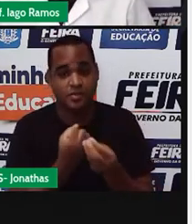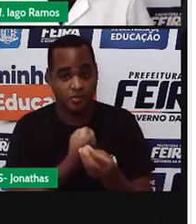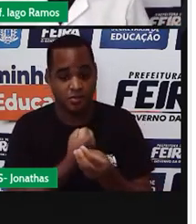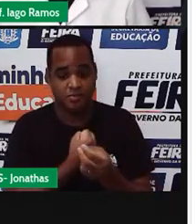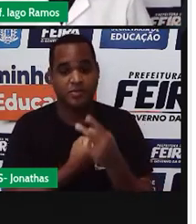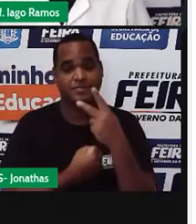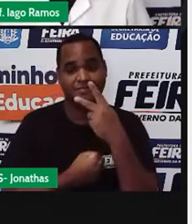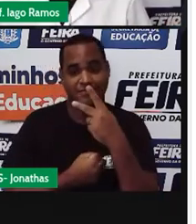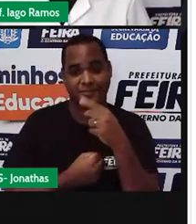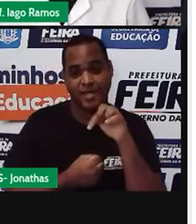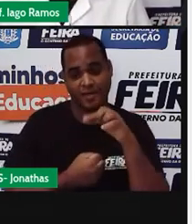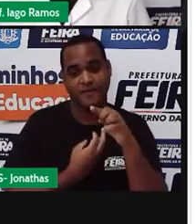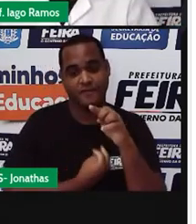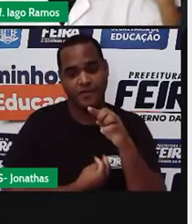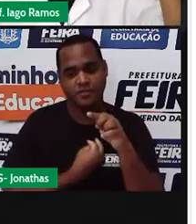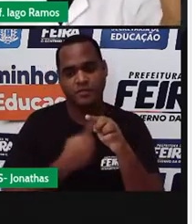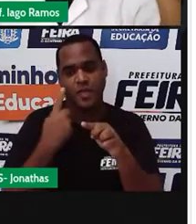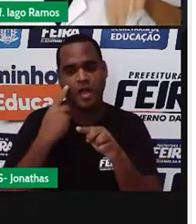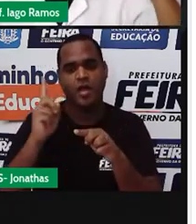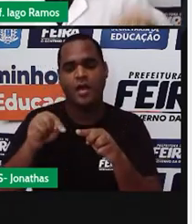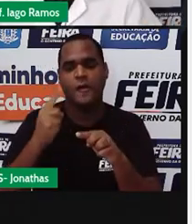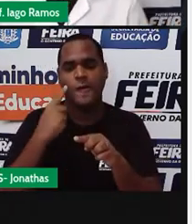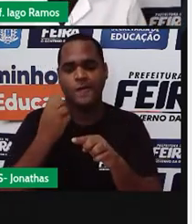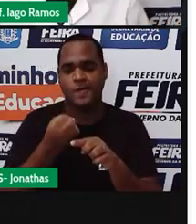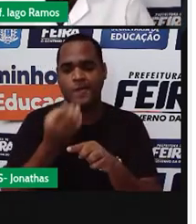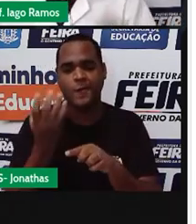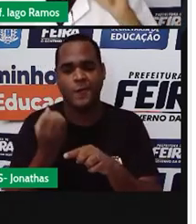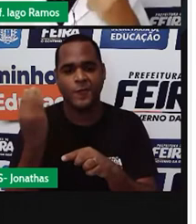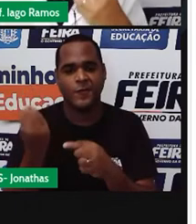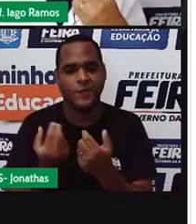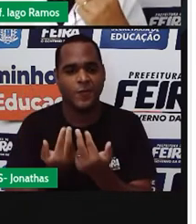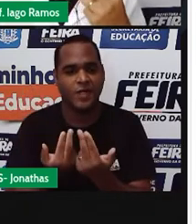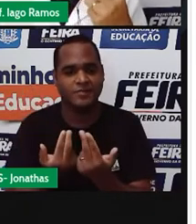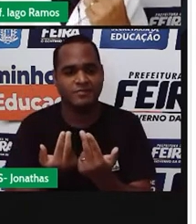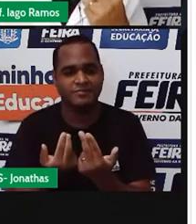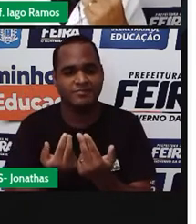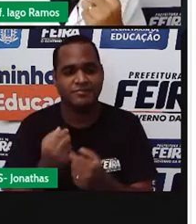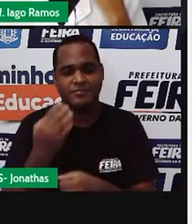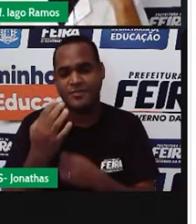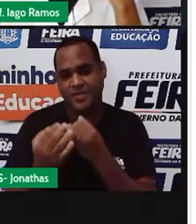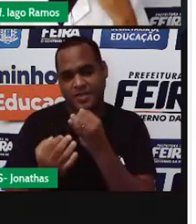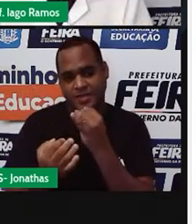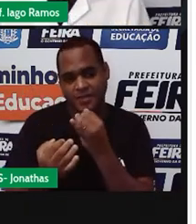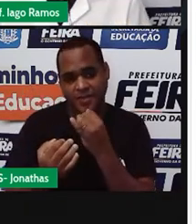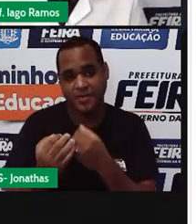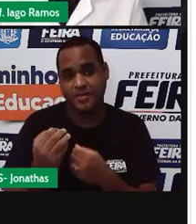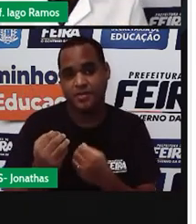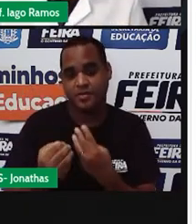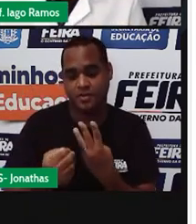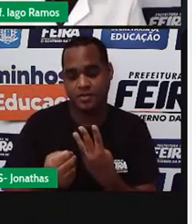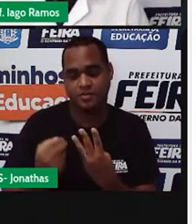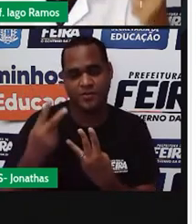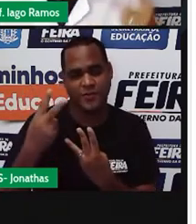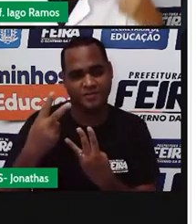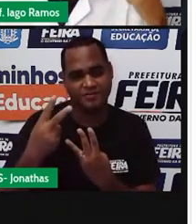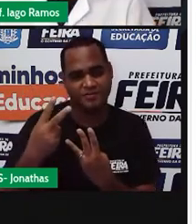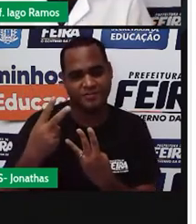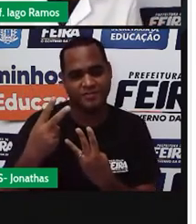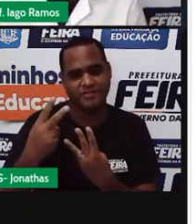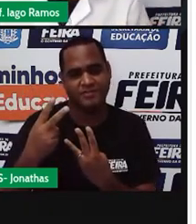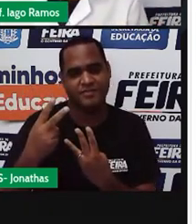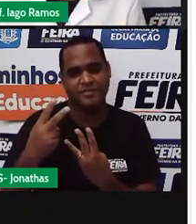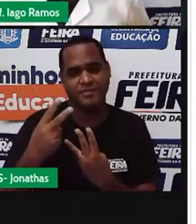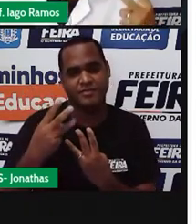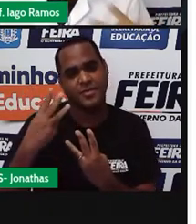cima diz quantas vezes você escreve o de baixo o número três você vai escrever ele duas vezes e vai